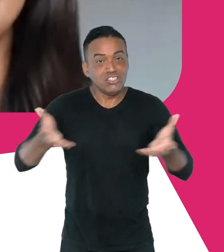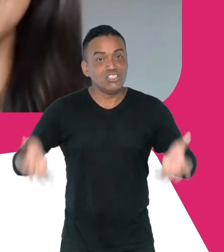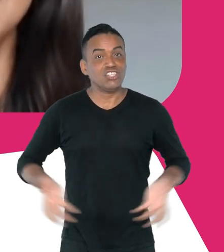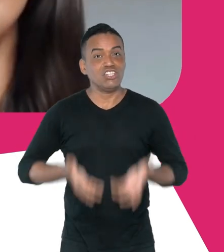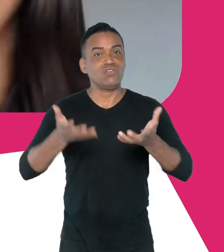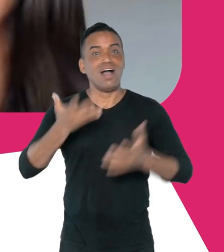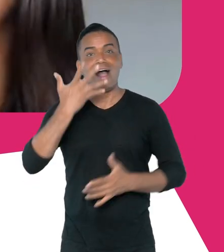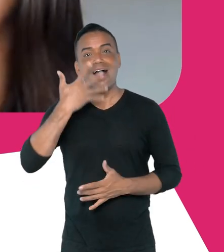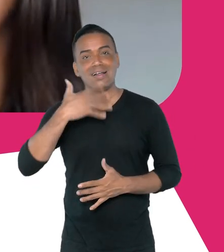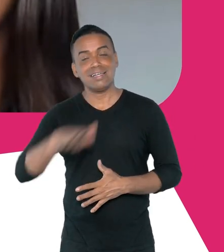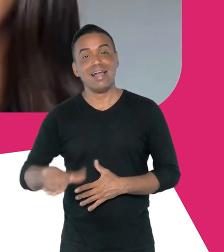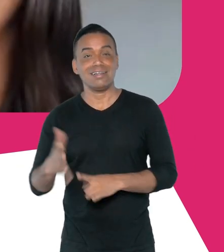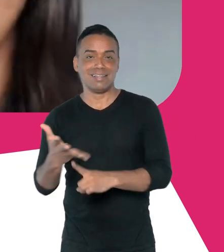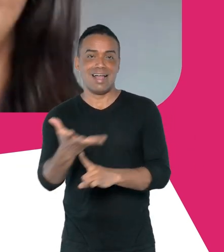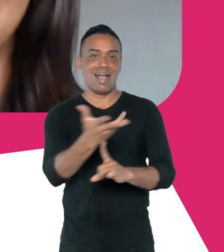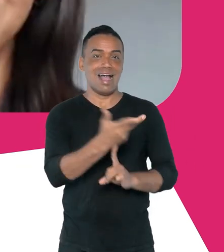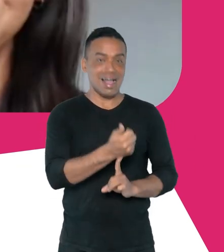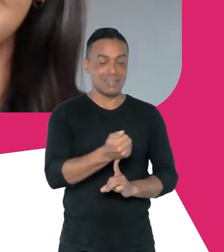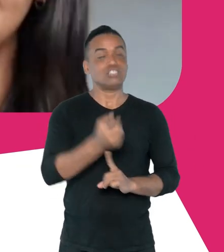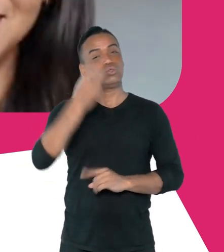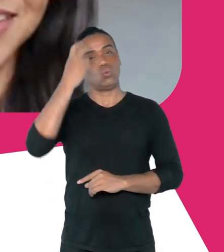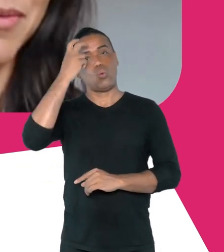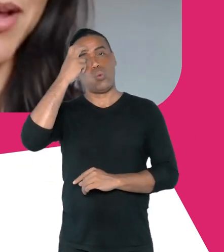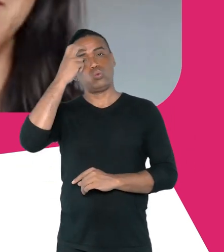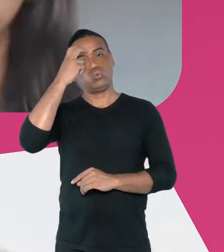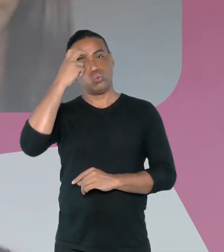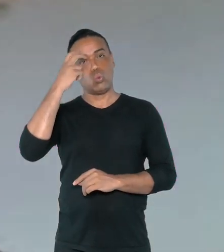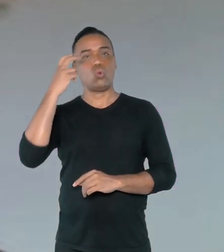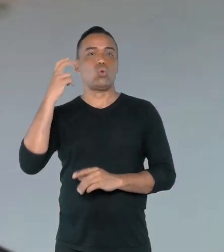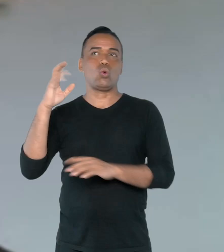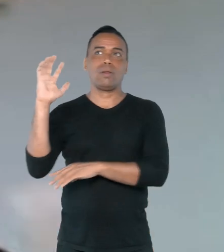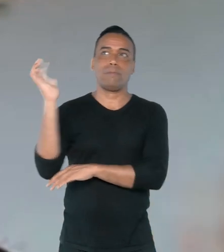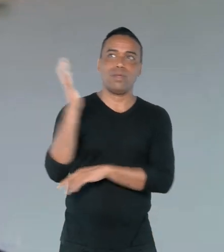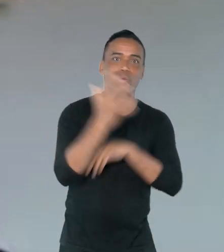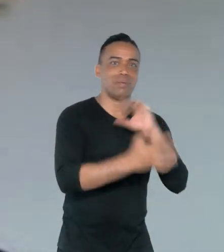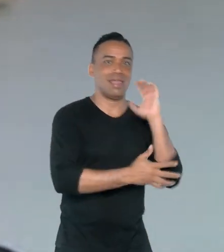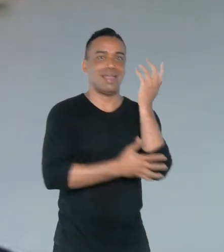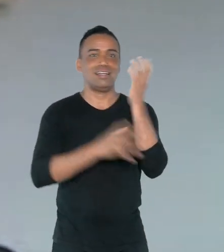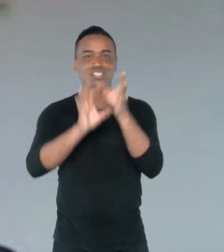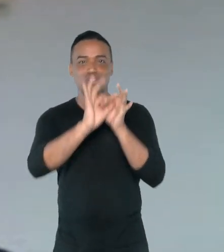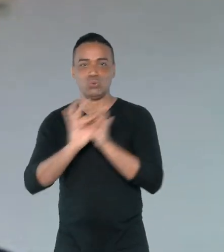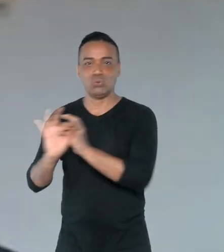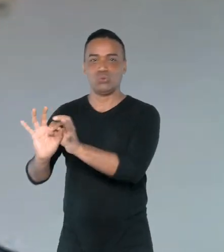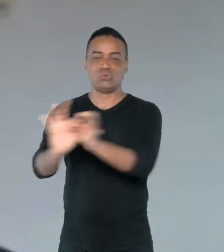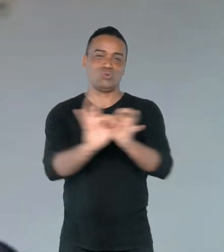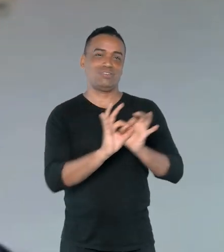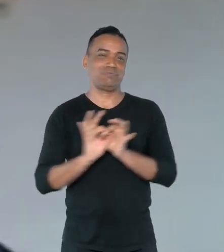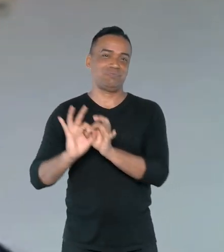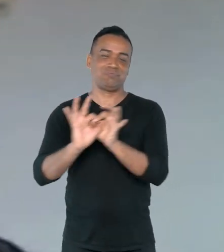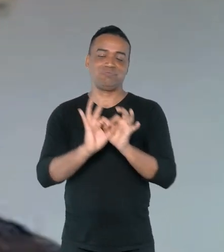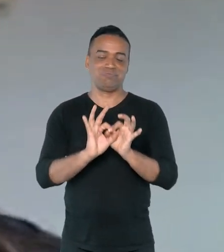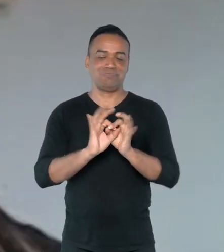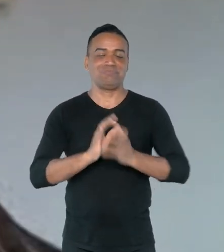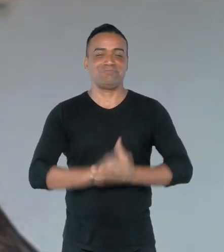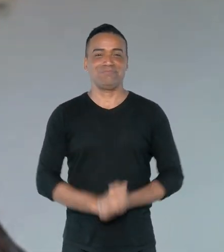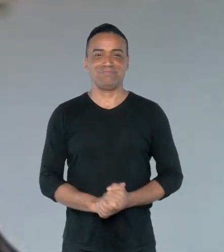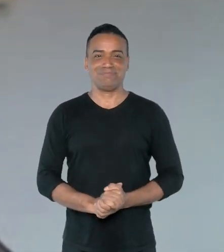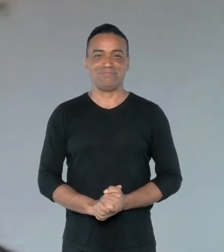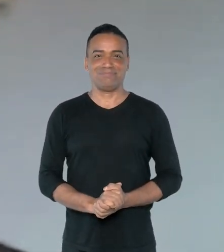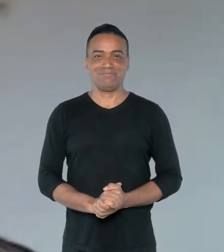nas crianças, né? Porque a cultura, a arte, meio ambiente, está tudo entrelaçado, tudo